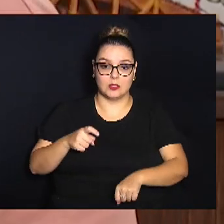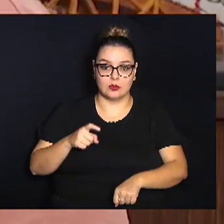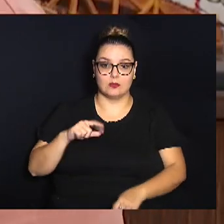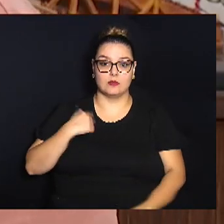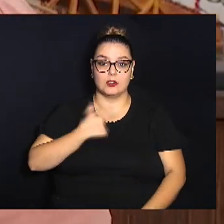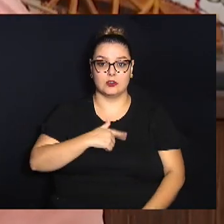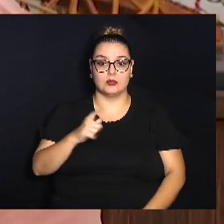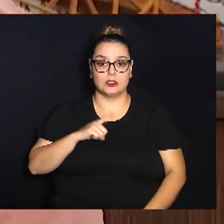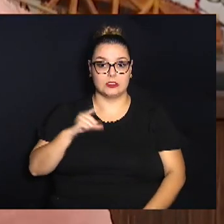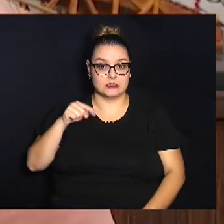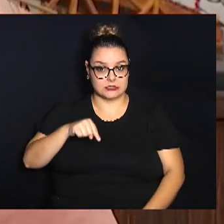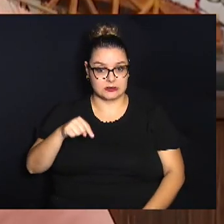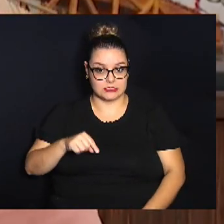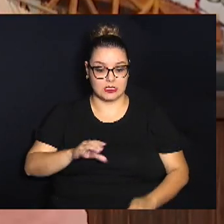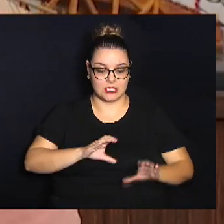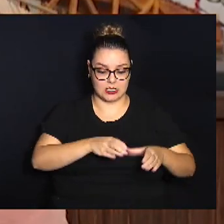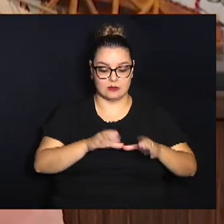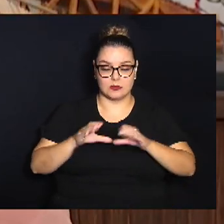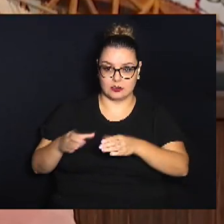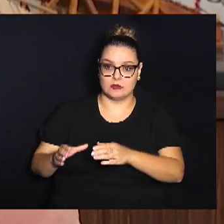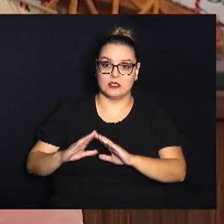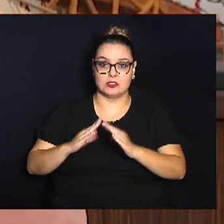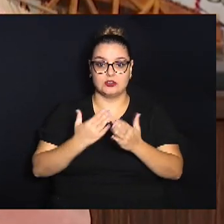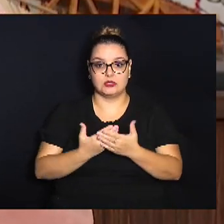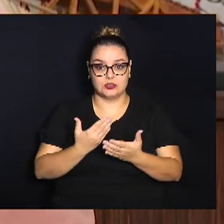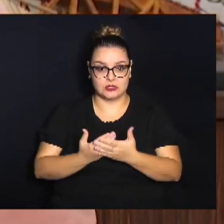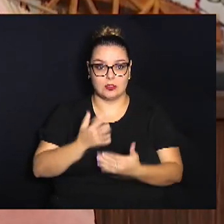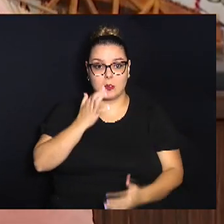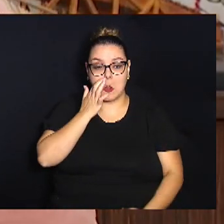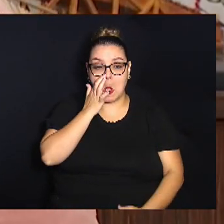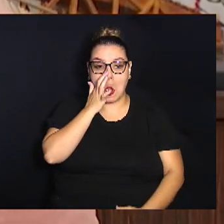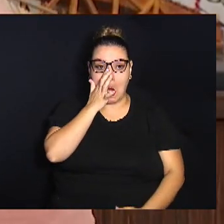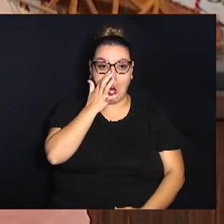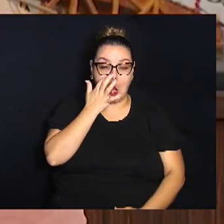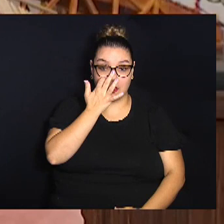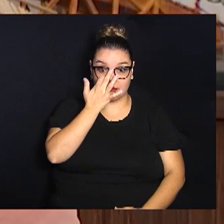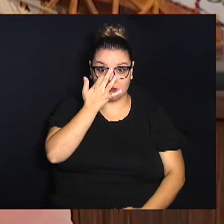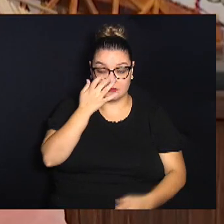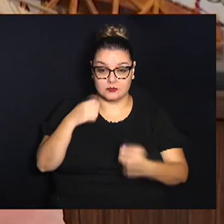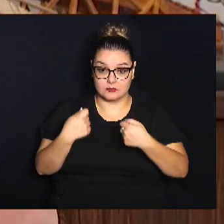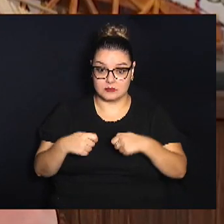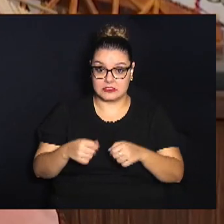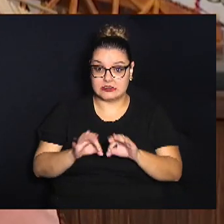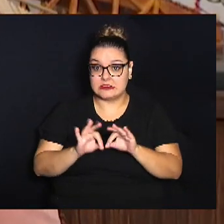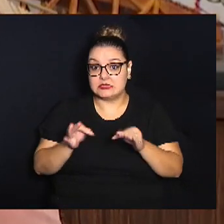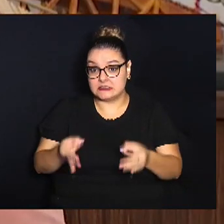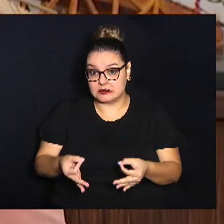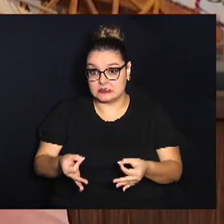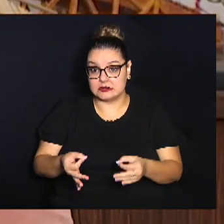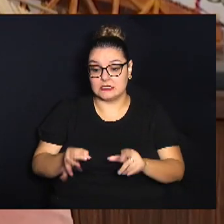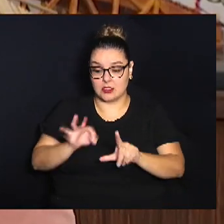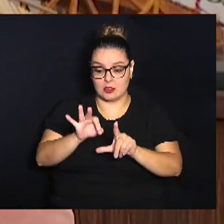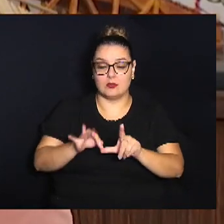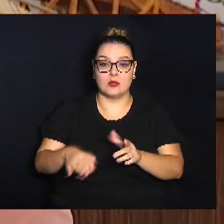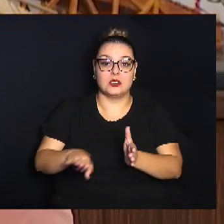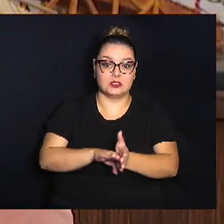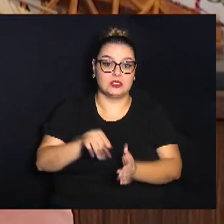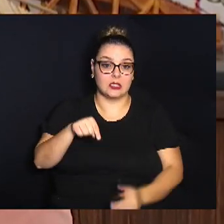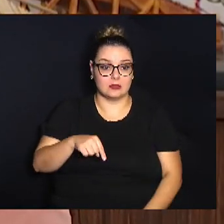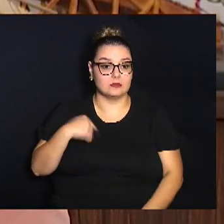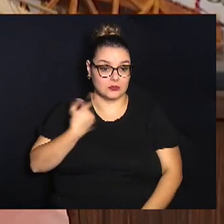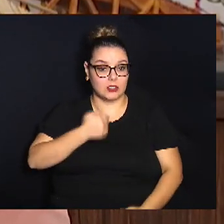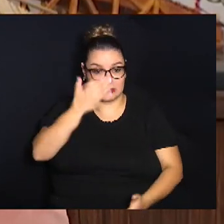termos aqui equipes dessas escolas que simplesmente precisam dessa cota para chegar aqui. A gente acredita